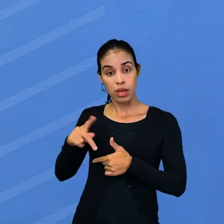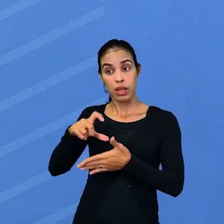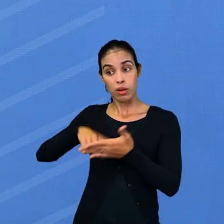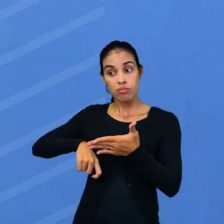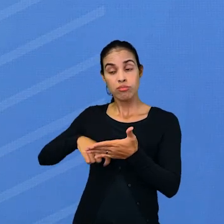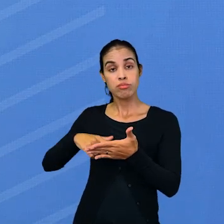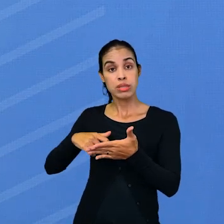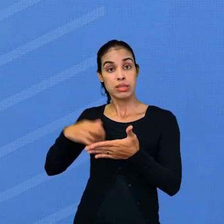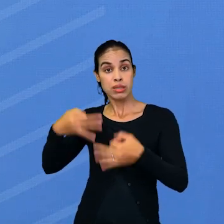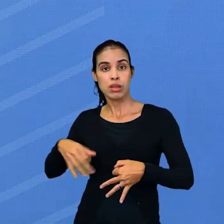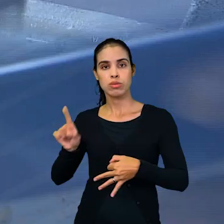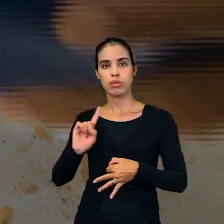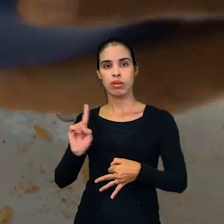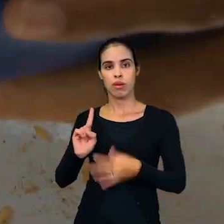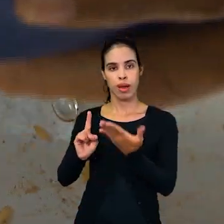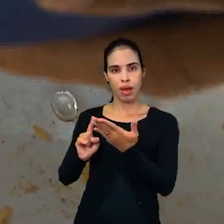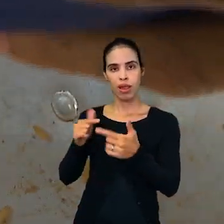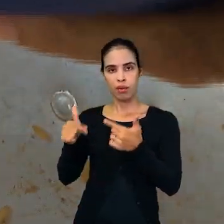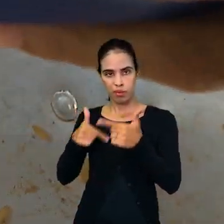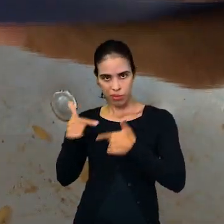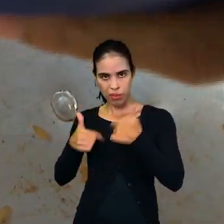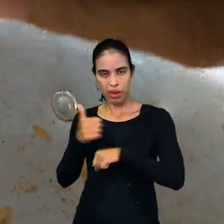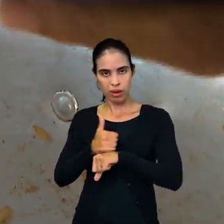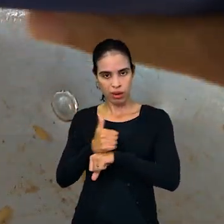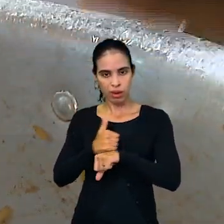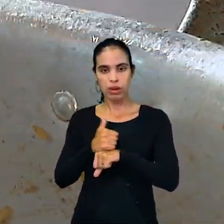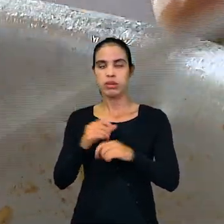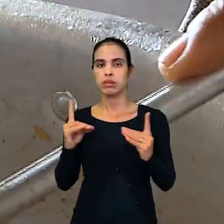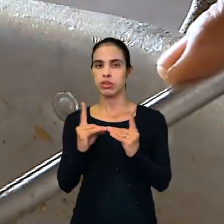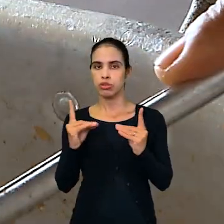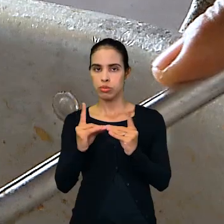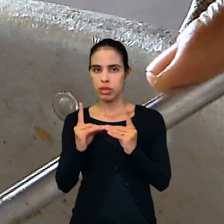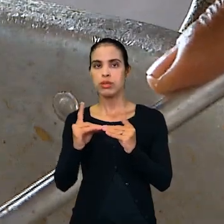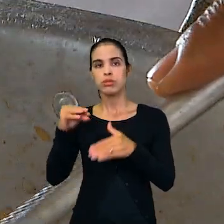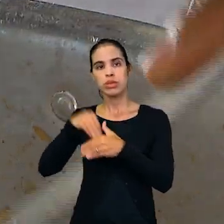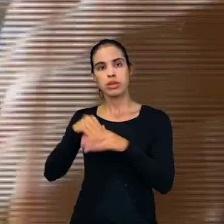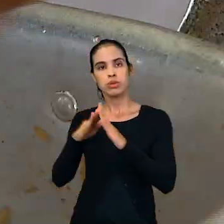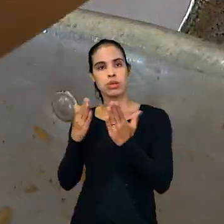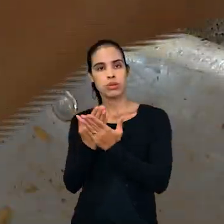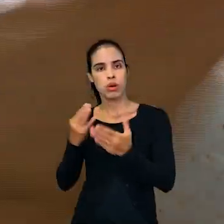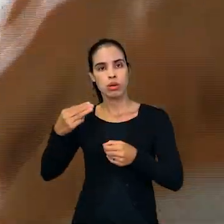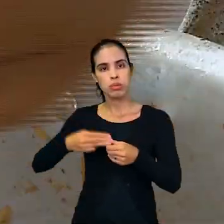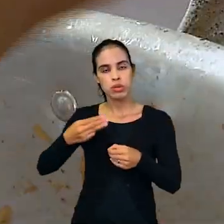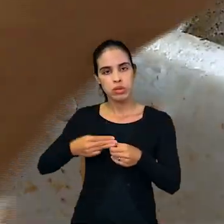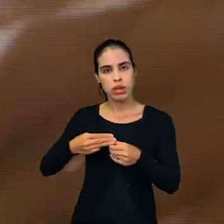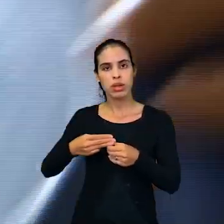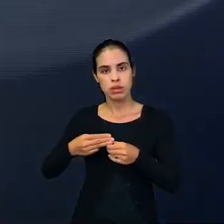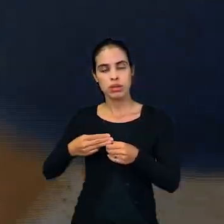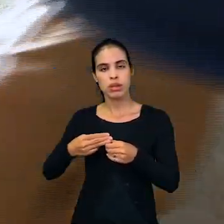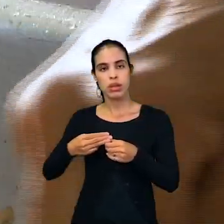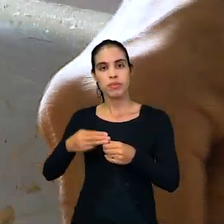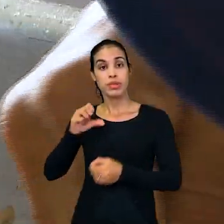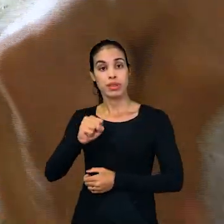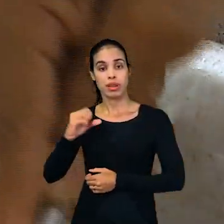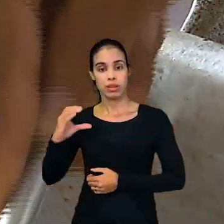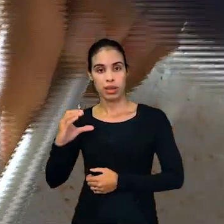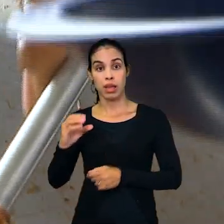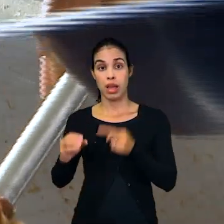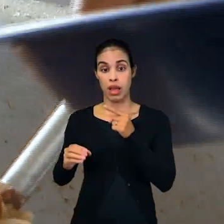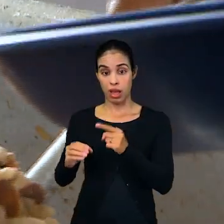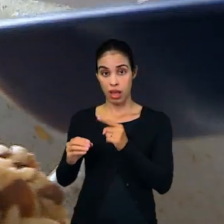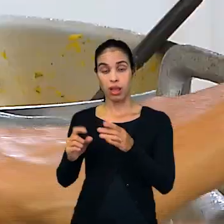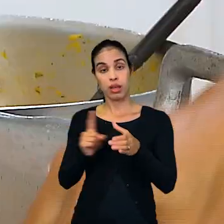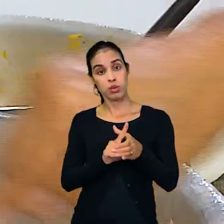de trabalho por doença. A merendeira trabalhava como prestadora de serviços em uma escola municipal de Blumenau, em